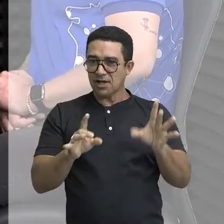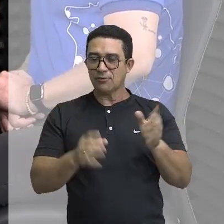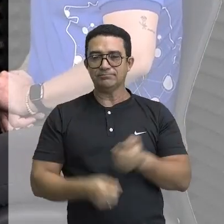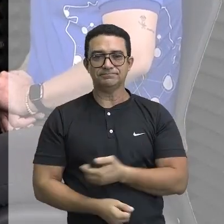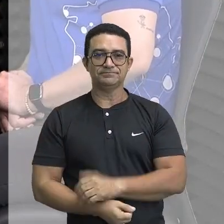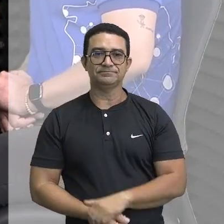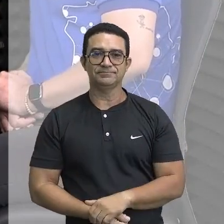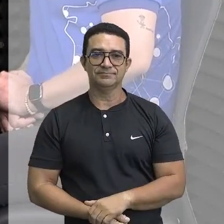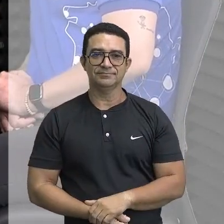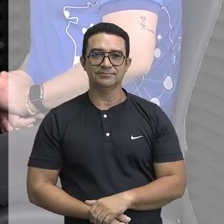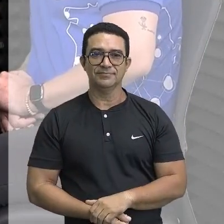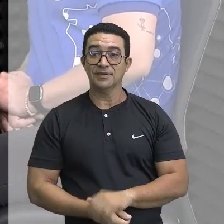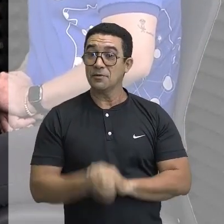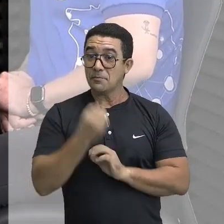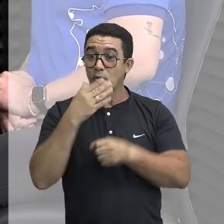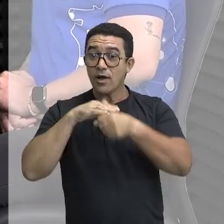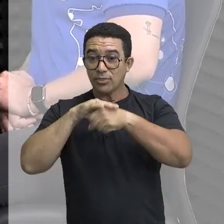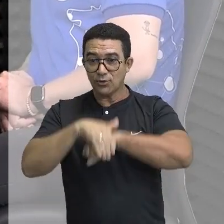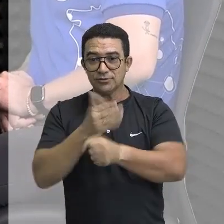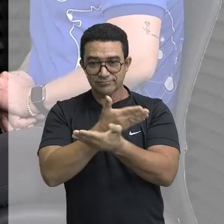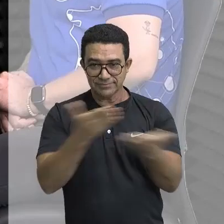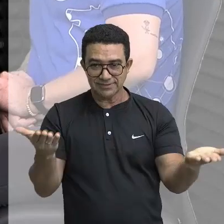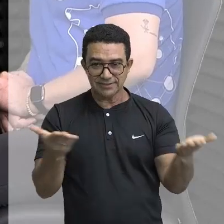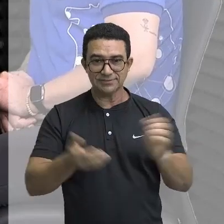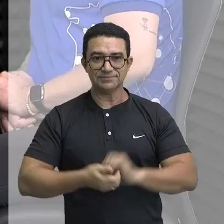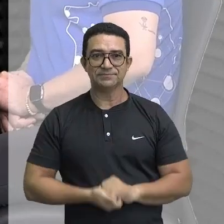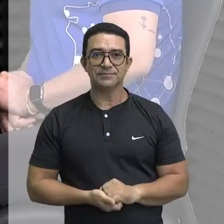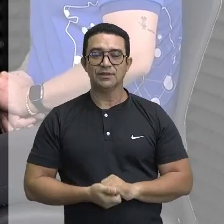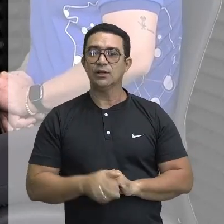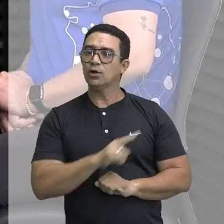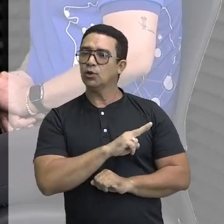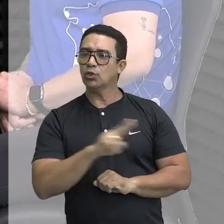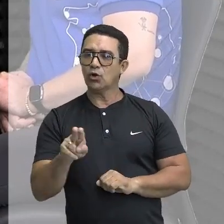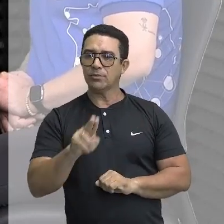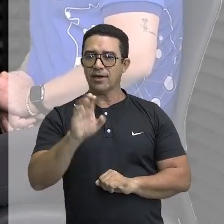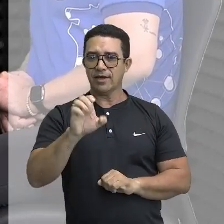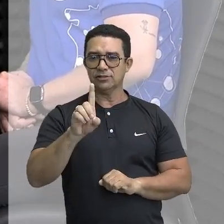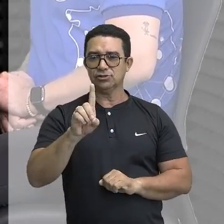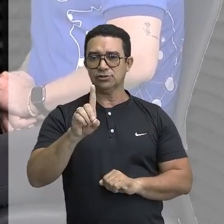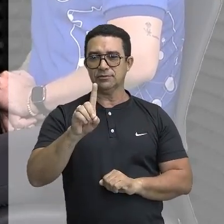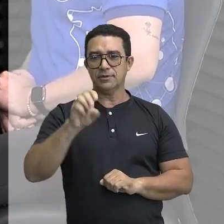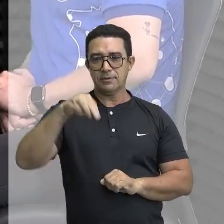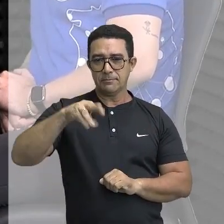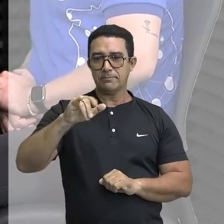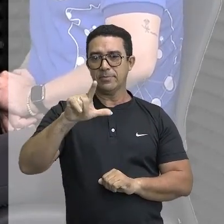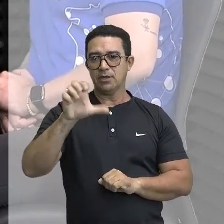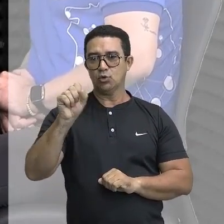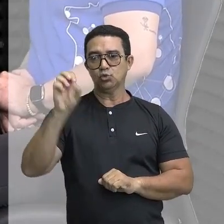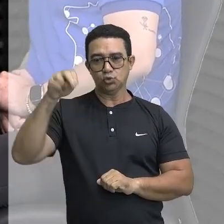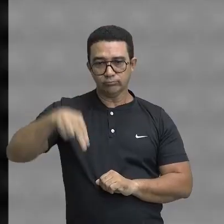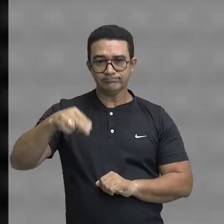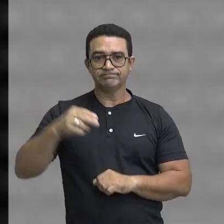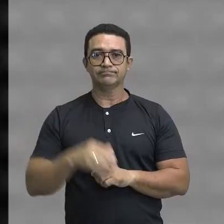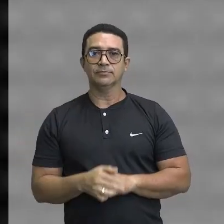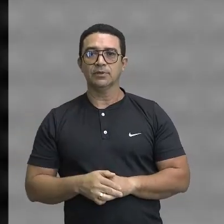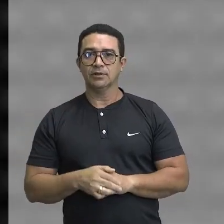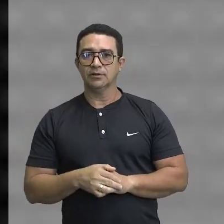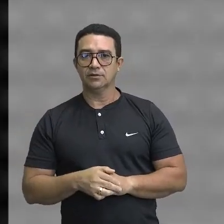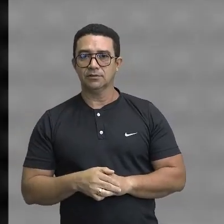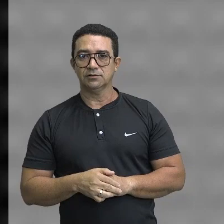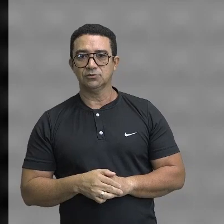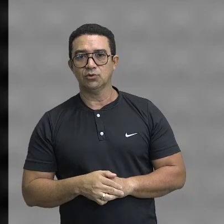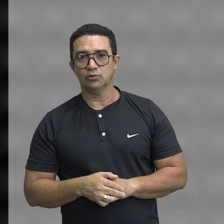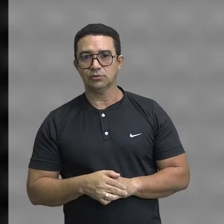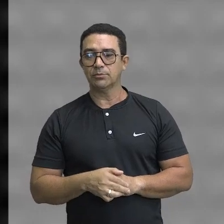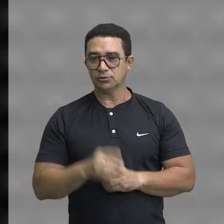Edmilson. Bom, boa noite, gente. Feliz de estar aqui. Meu nome é Edmilson Nogueira, tenho 21 anos, sou aluno de fisioterapia da Universidade